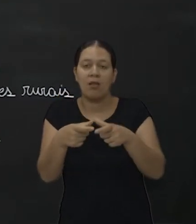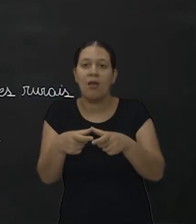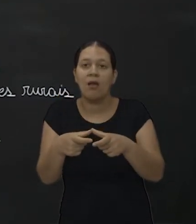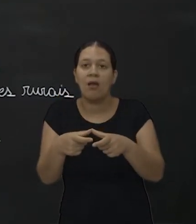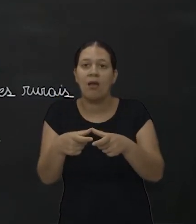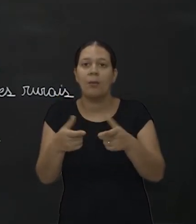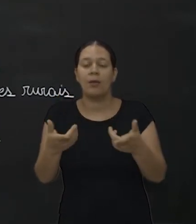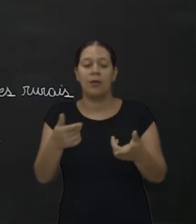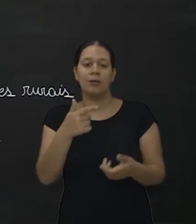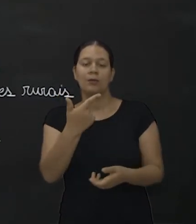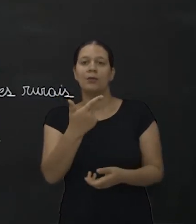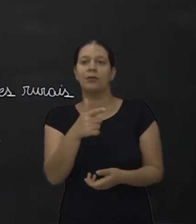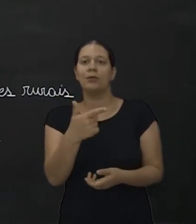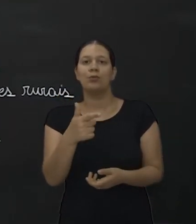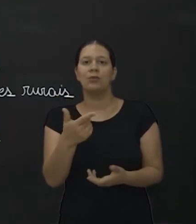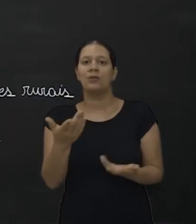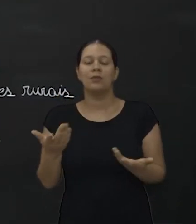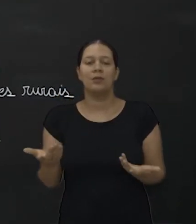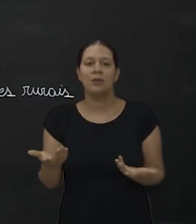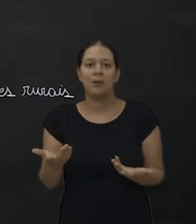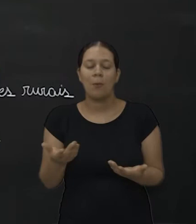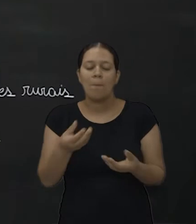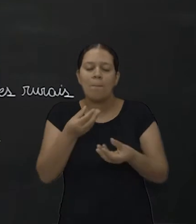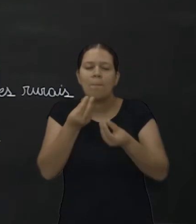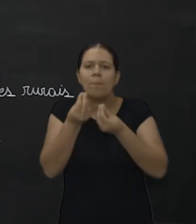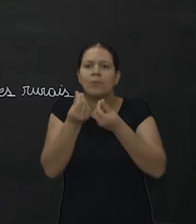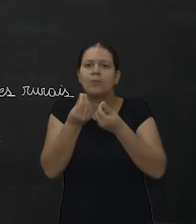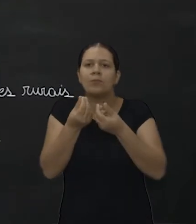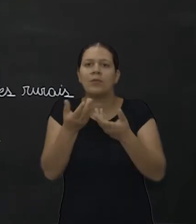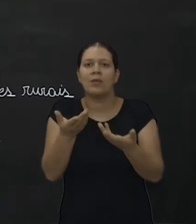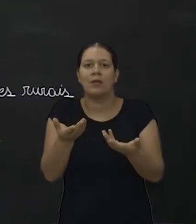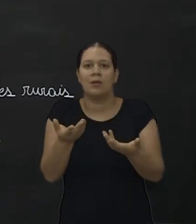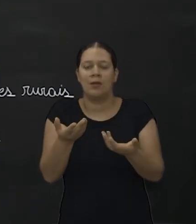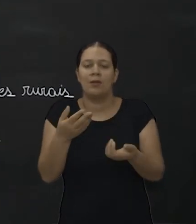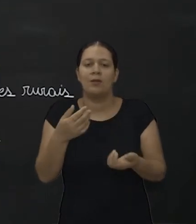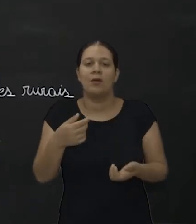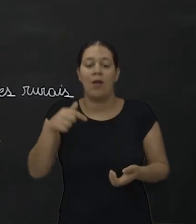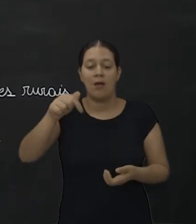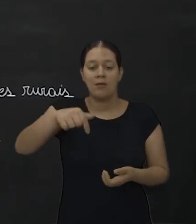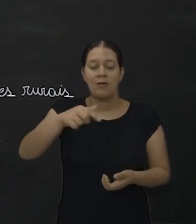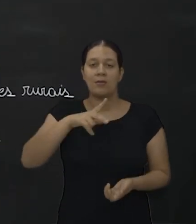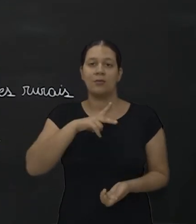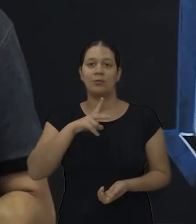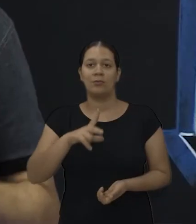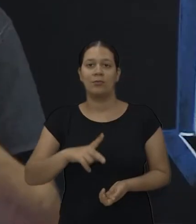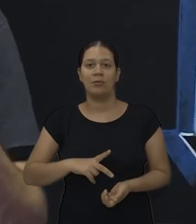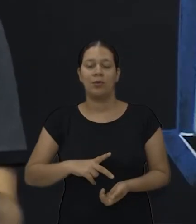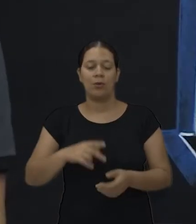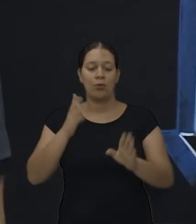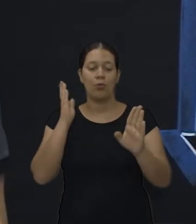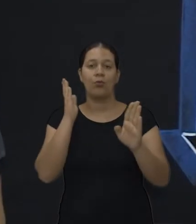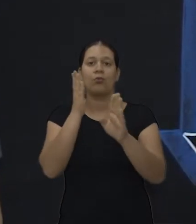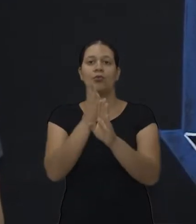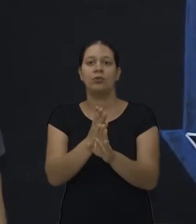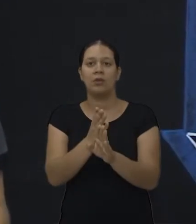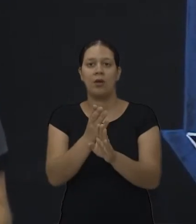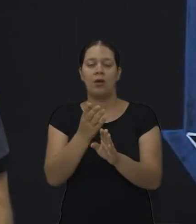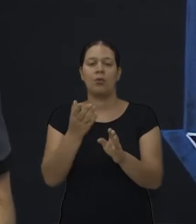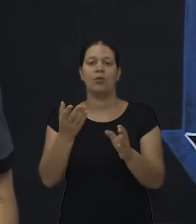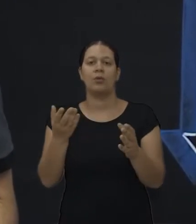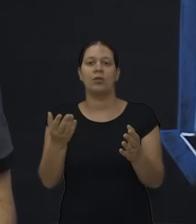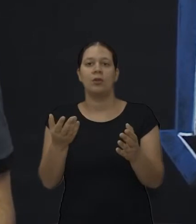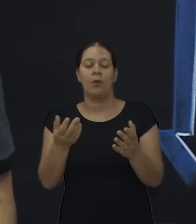mesma qualidade do açúcar da cana-de-açúcar. Aqui no Brasil, os portugueses encontraram condições de lavoura, ou